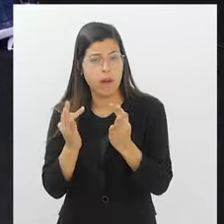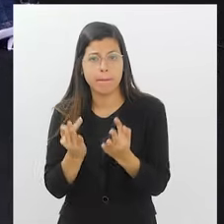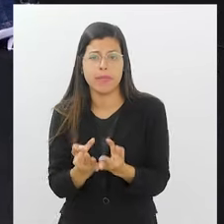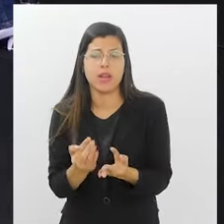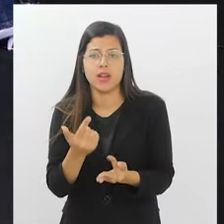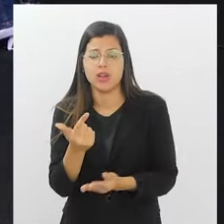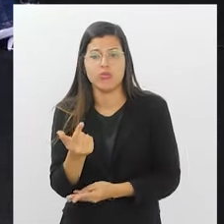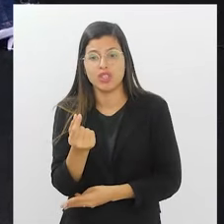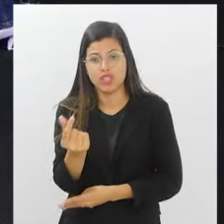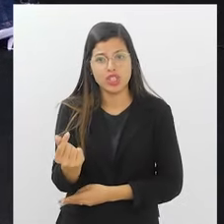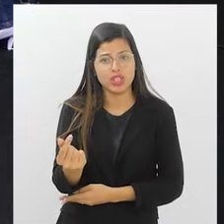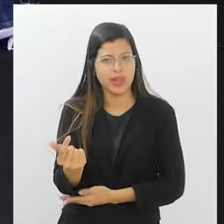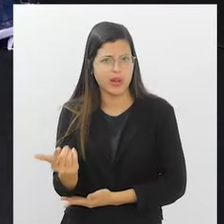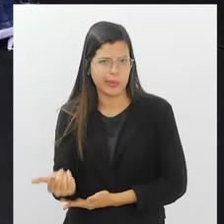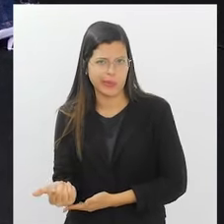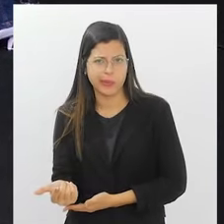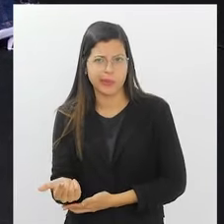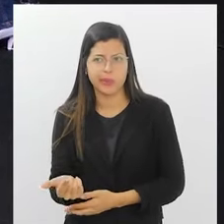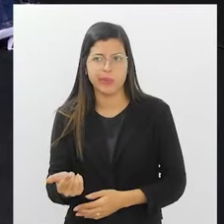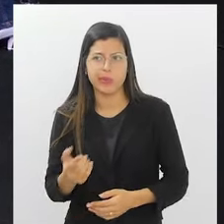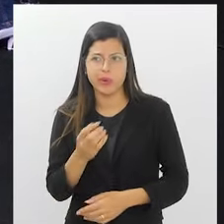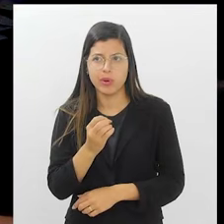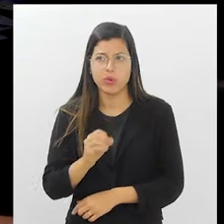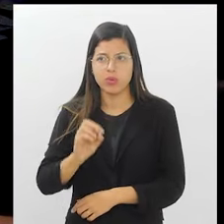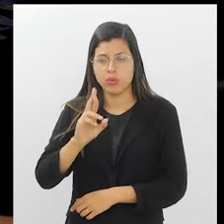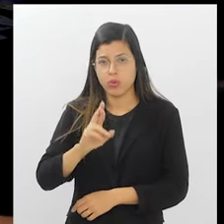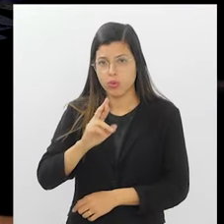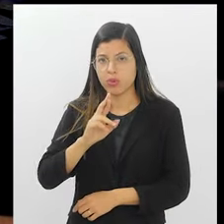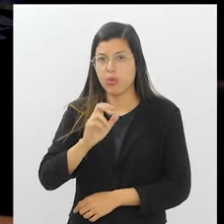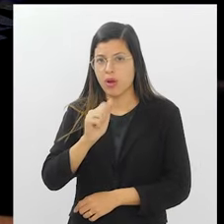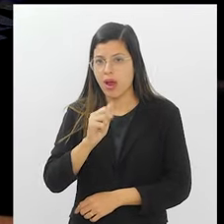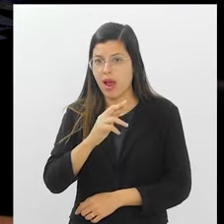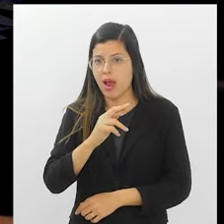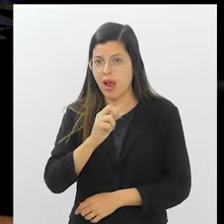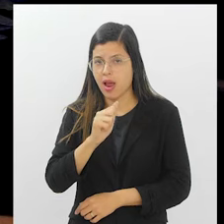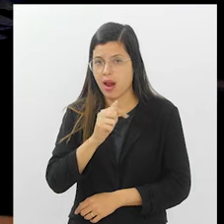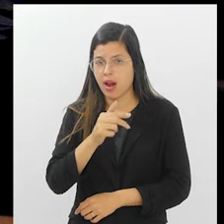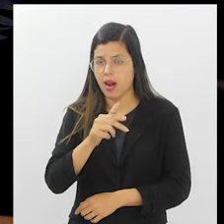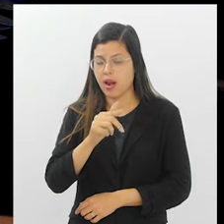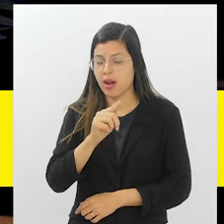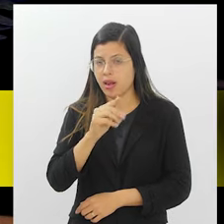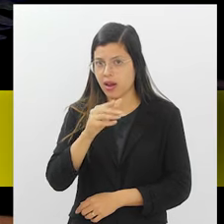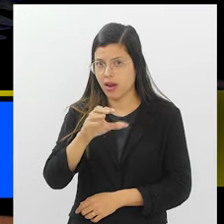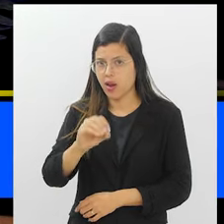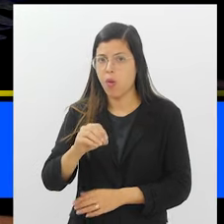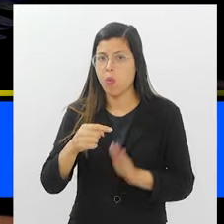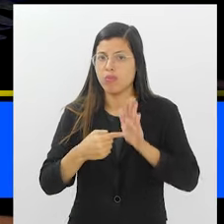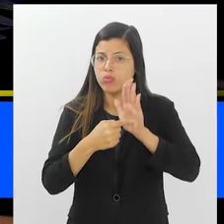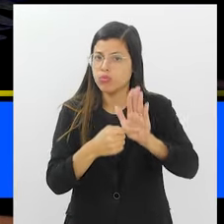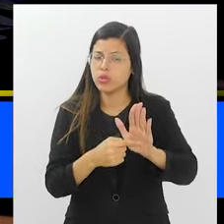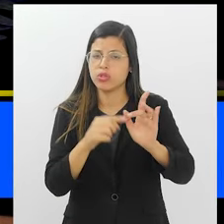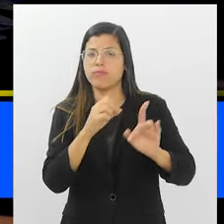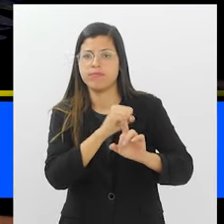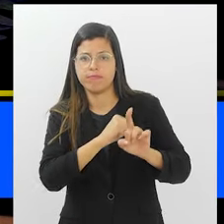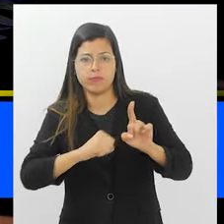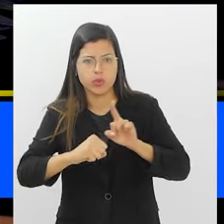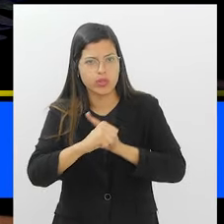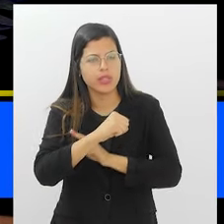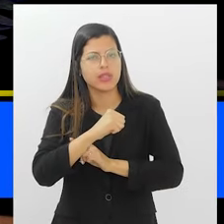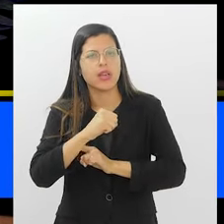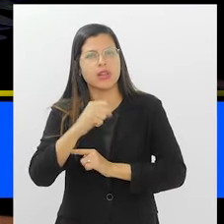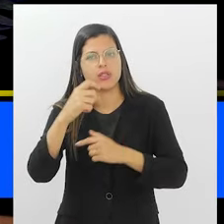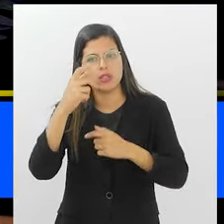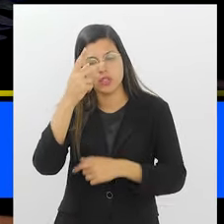famílias, né, sem condição financeira, e o doutor Luciano Aragão, né, um evento, mostrava isso à sociedade, para que as